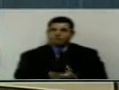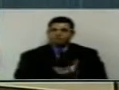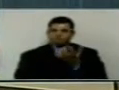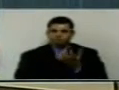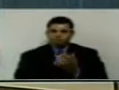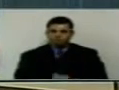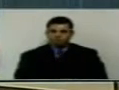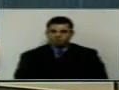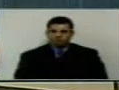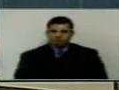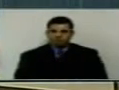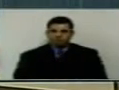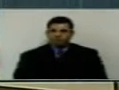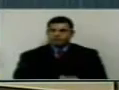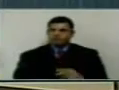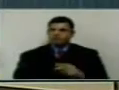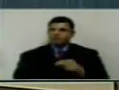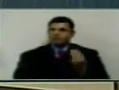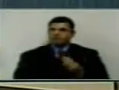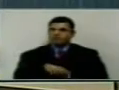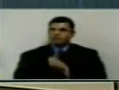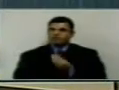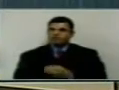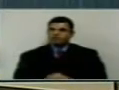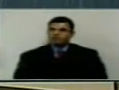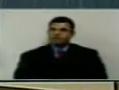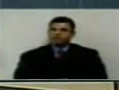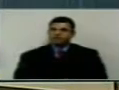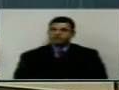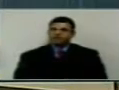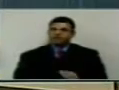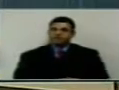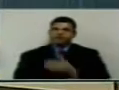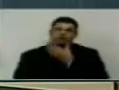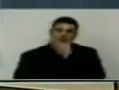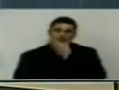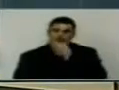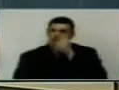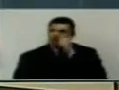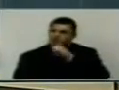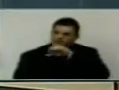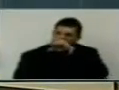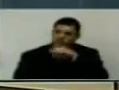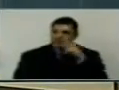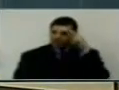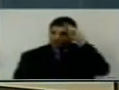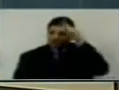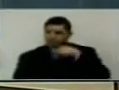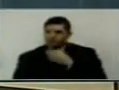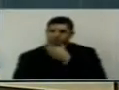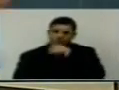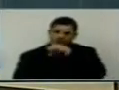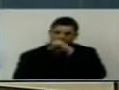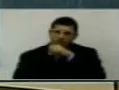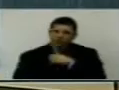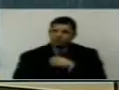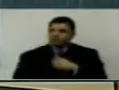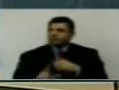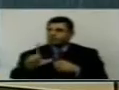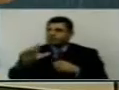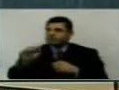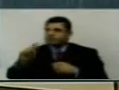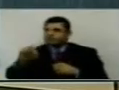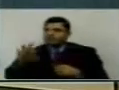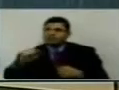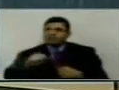nós vencemos, porque a minha mãe venceu, eu venci e o La Salle